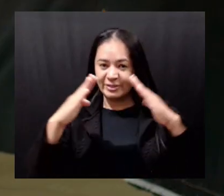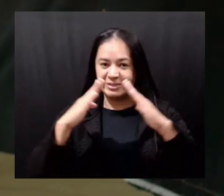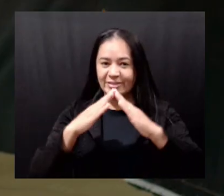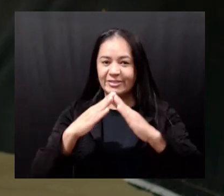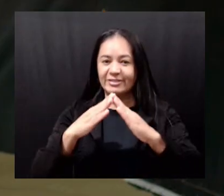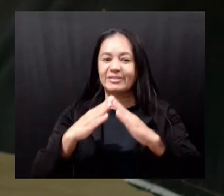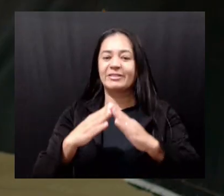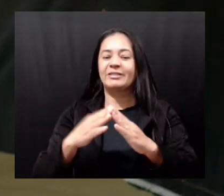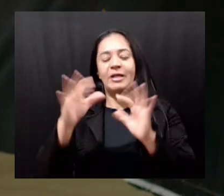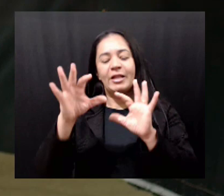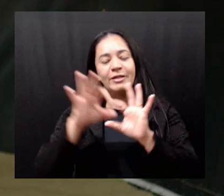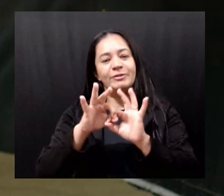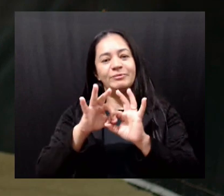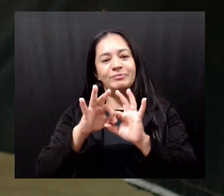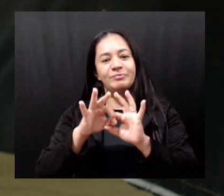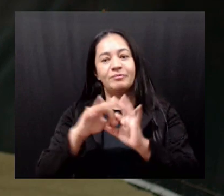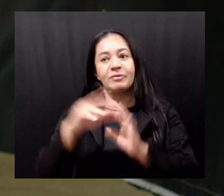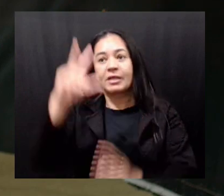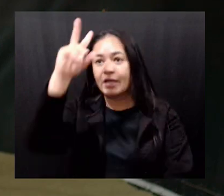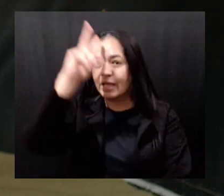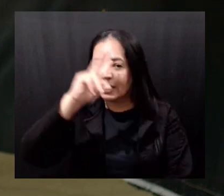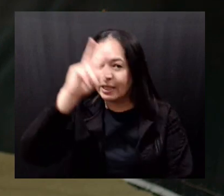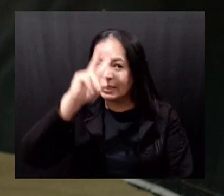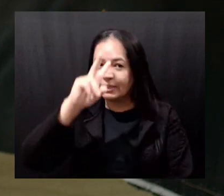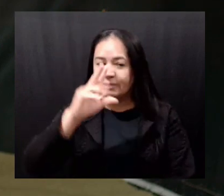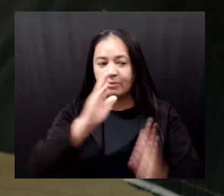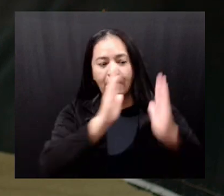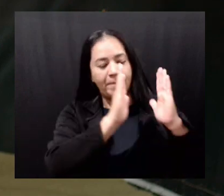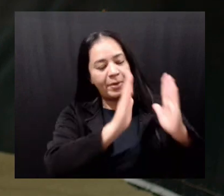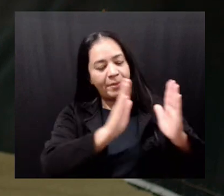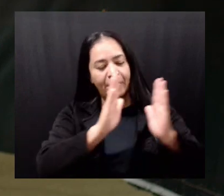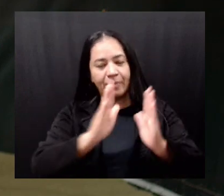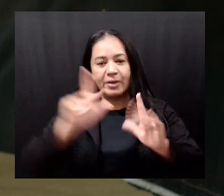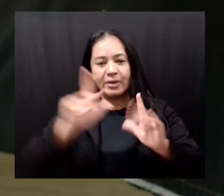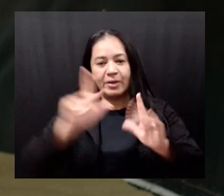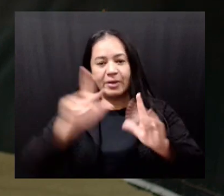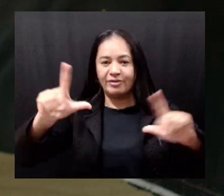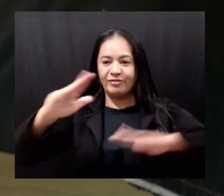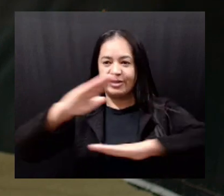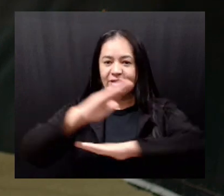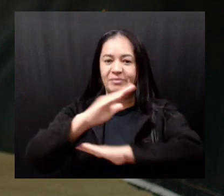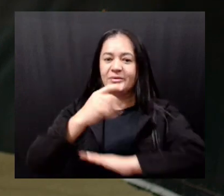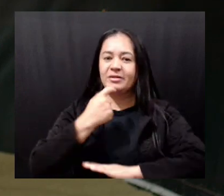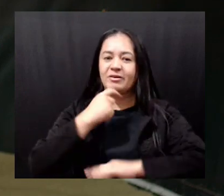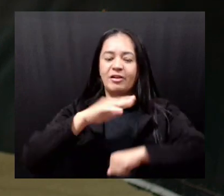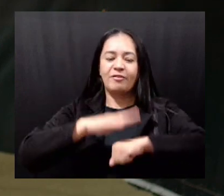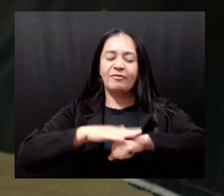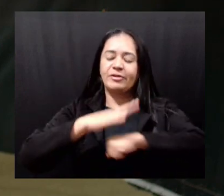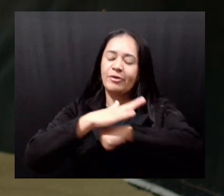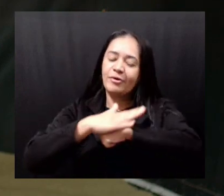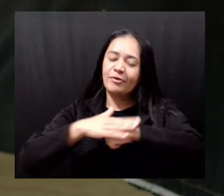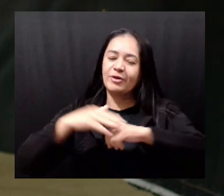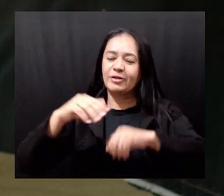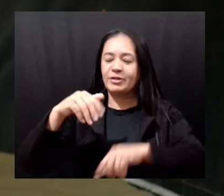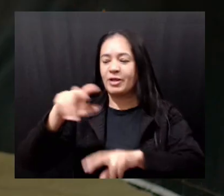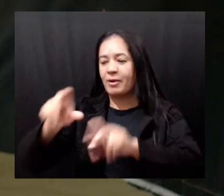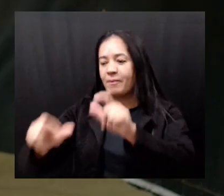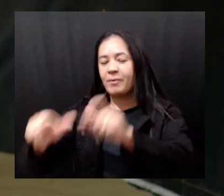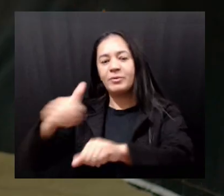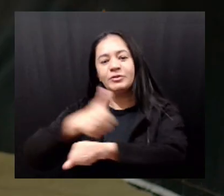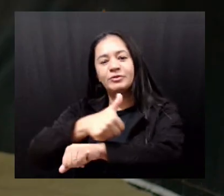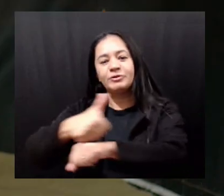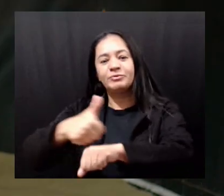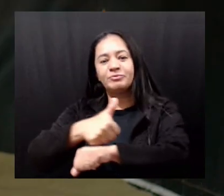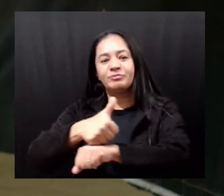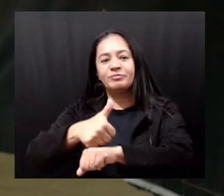companhia. Lembrando que a programação da TV Câmara Campinas é produzida com muito carinho por profissionais, com todo